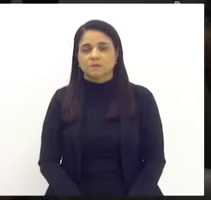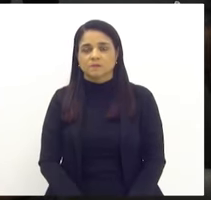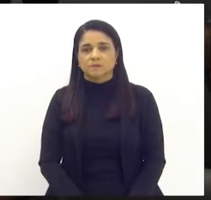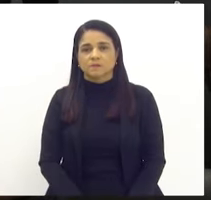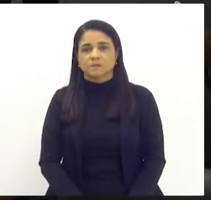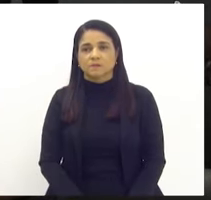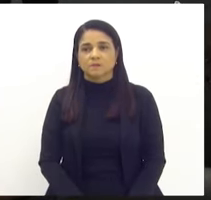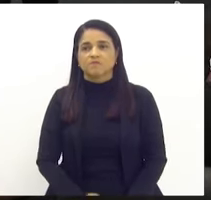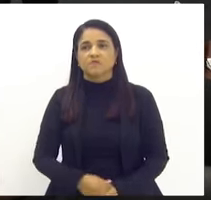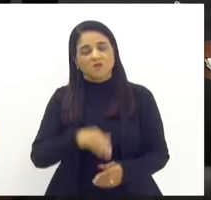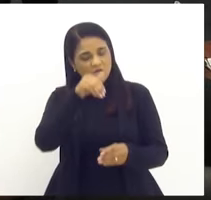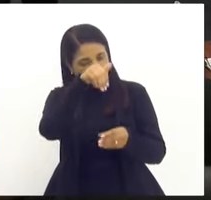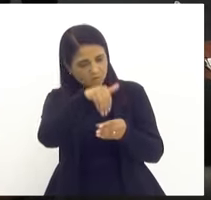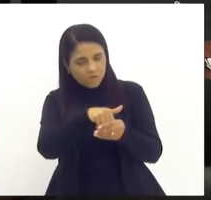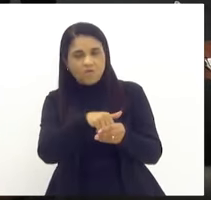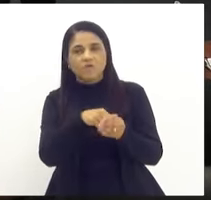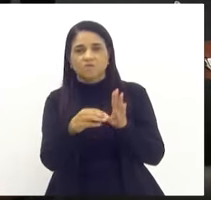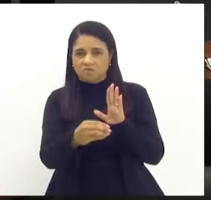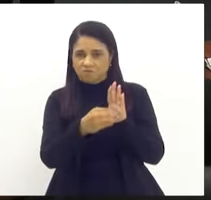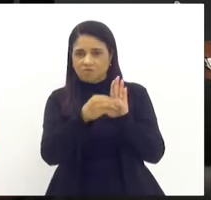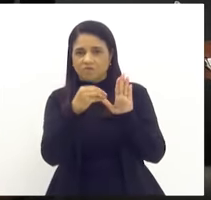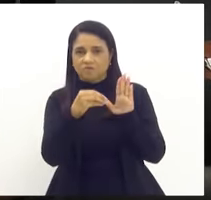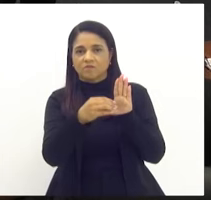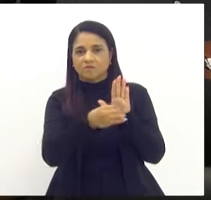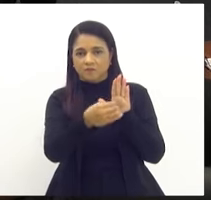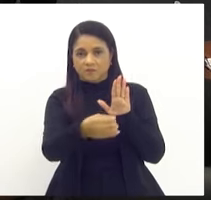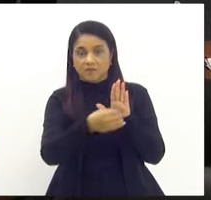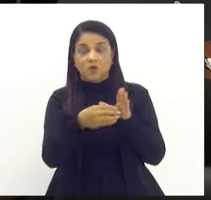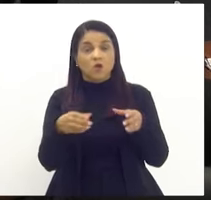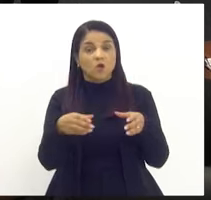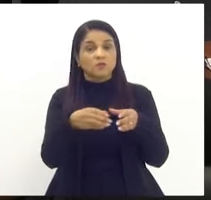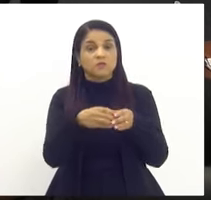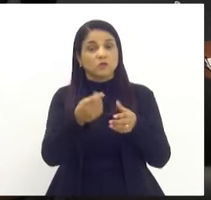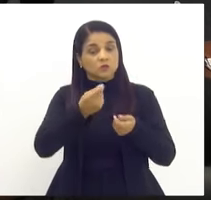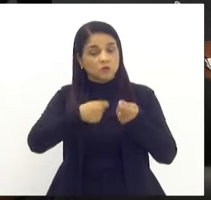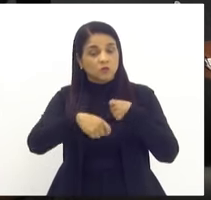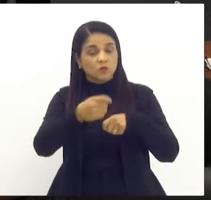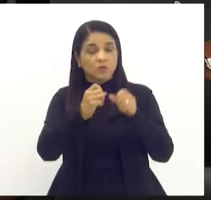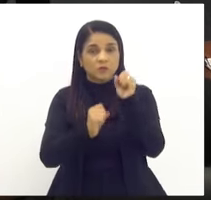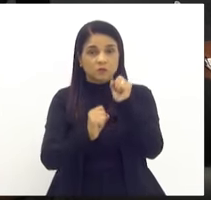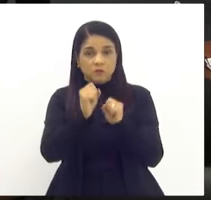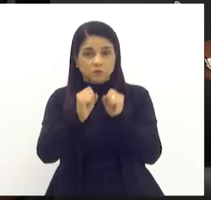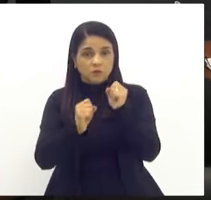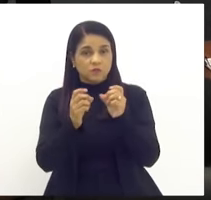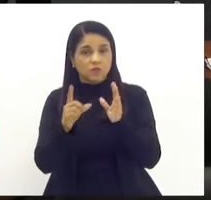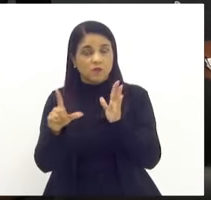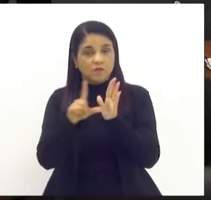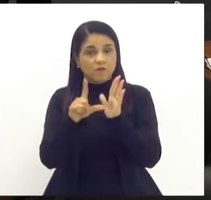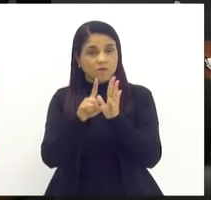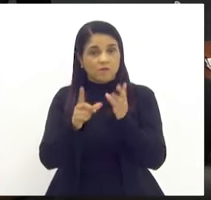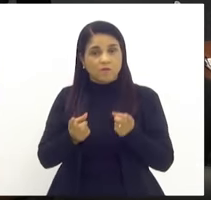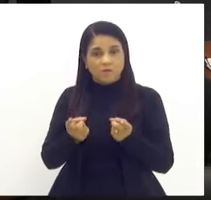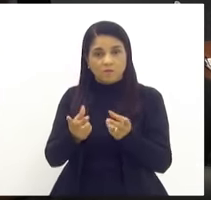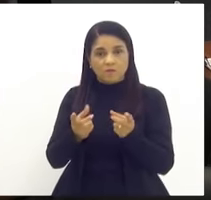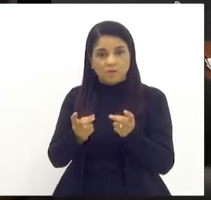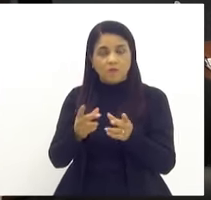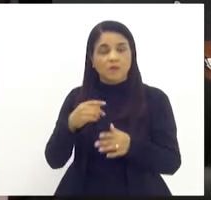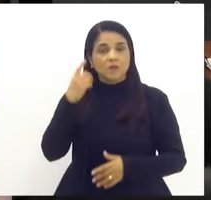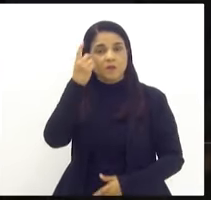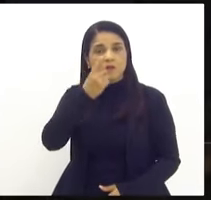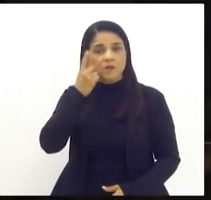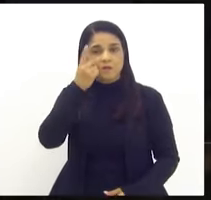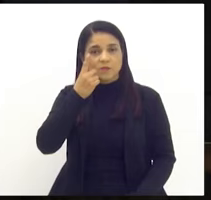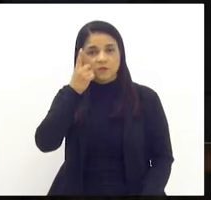tá aberto favorável senhor presidente obrigado pela comissão de Economia Indústria e Comércio Deputado